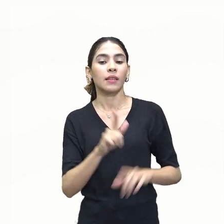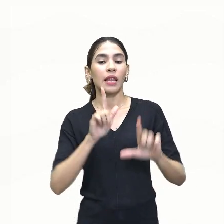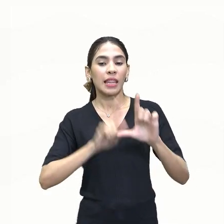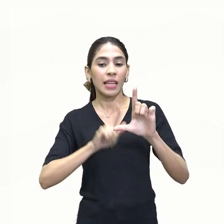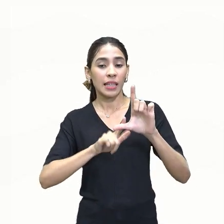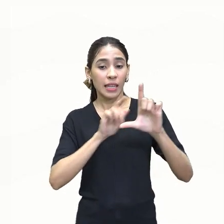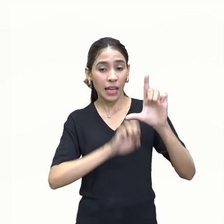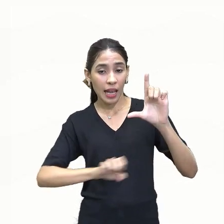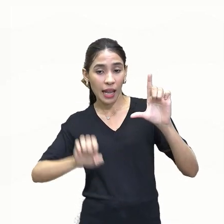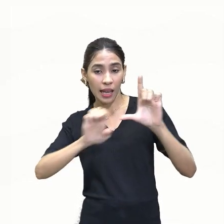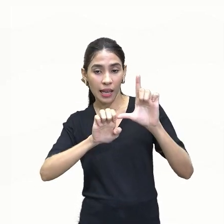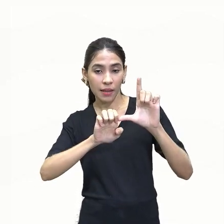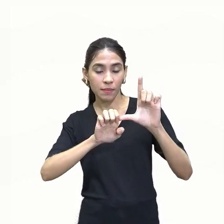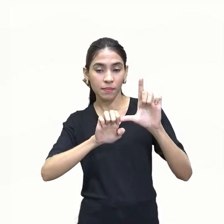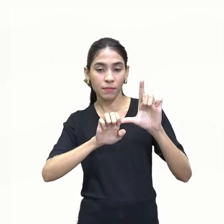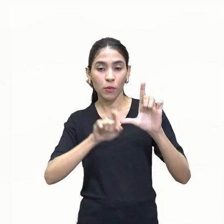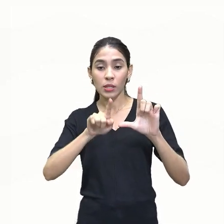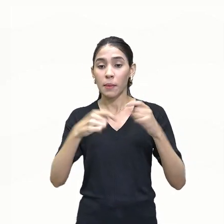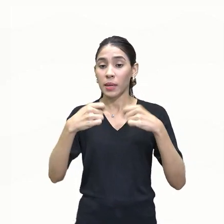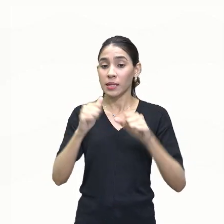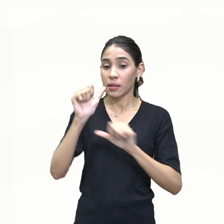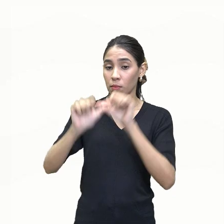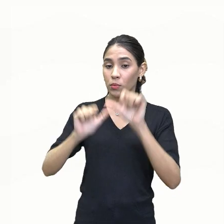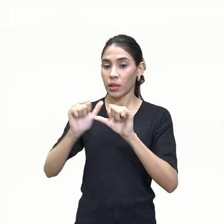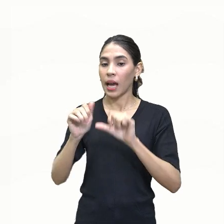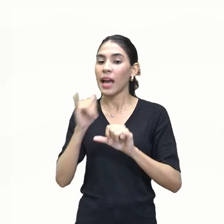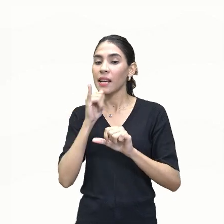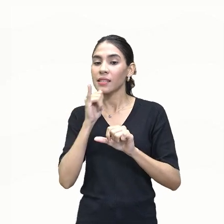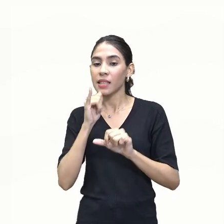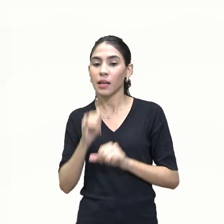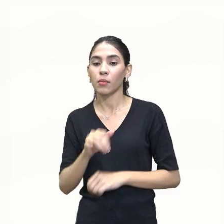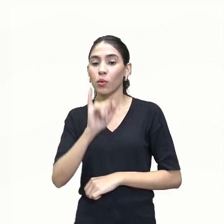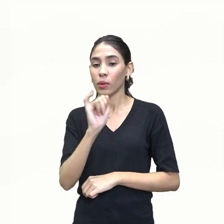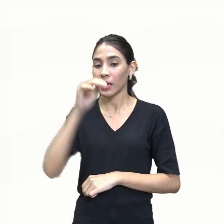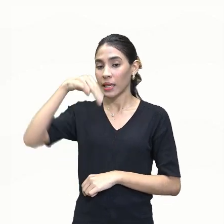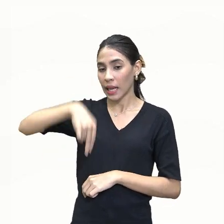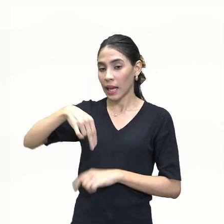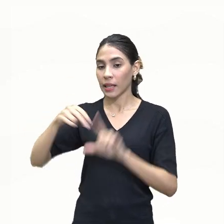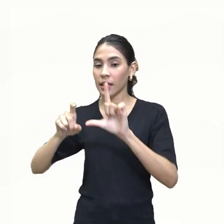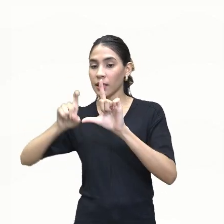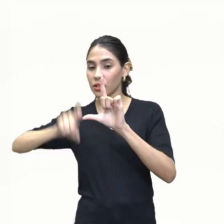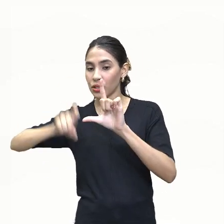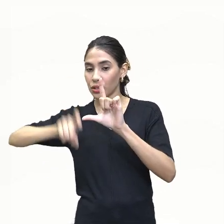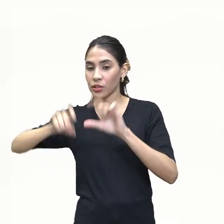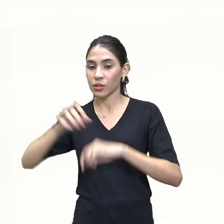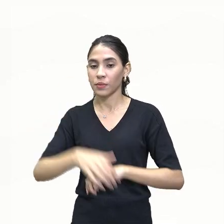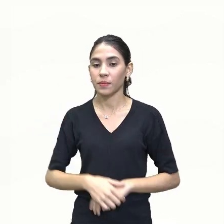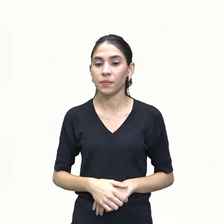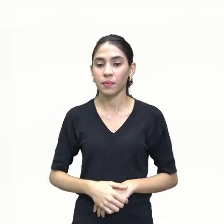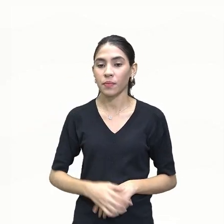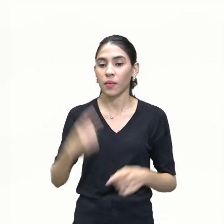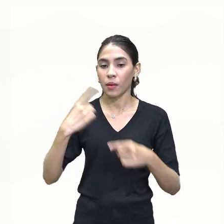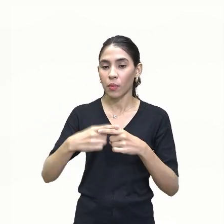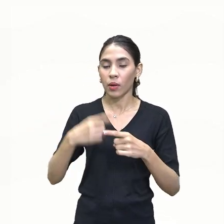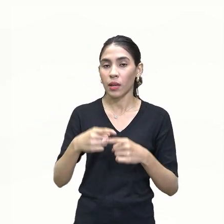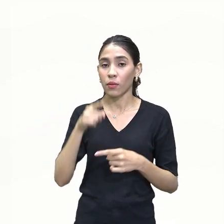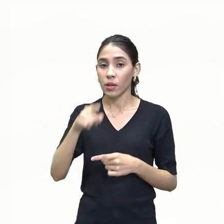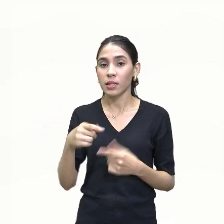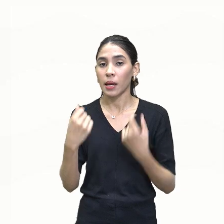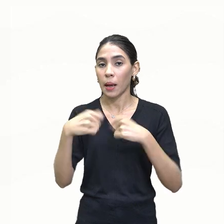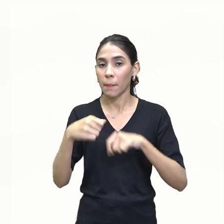como ln, que é o logaritmo natural, tá ok? Por quê? Porque nós vamos trabalhar com logaritmo